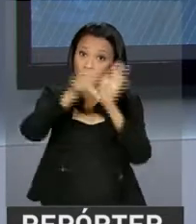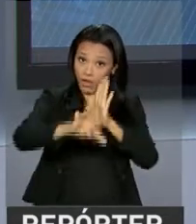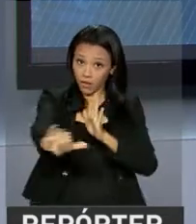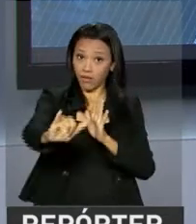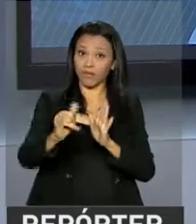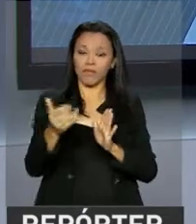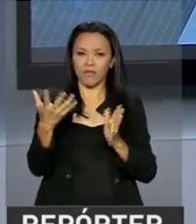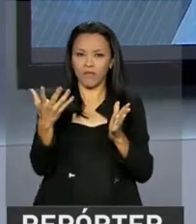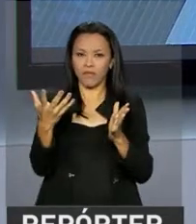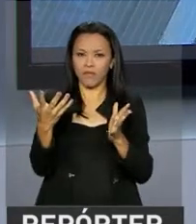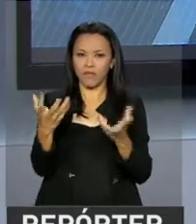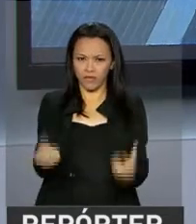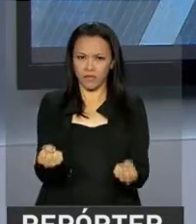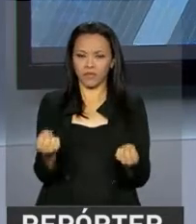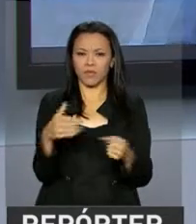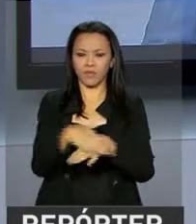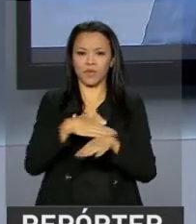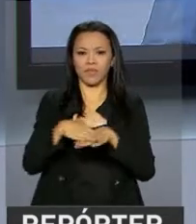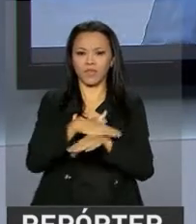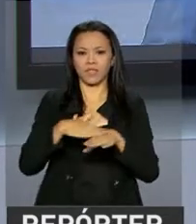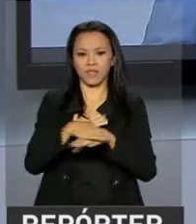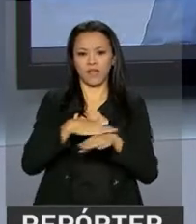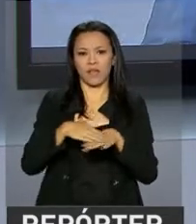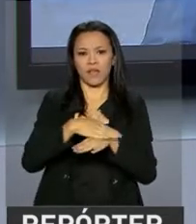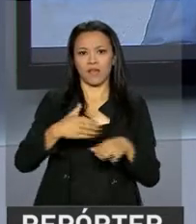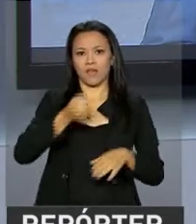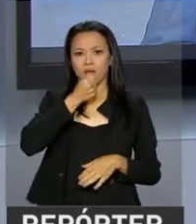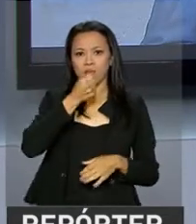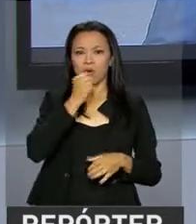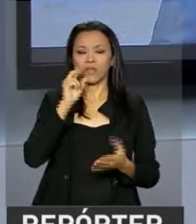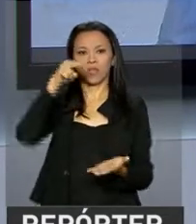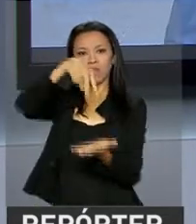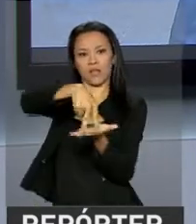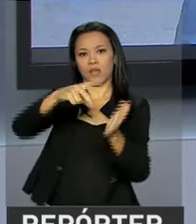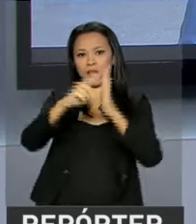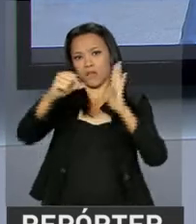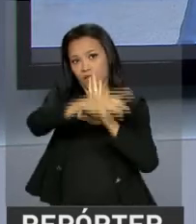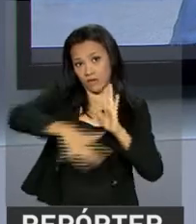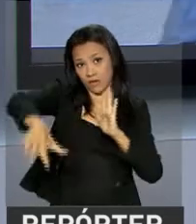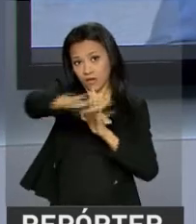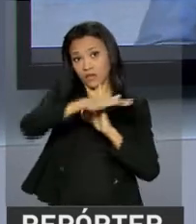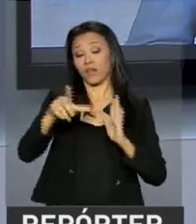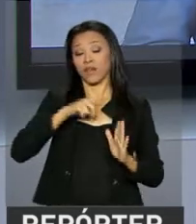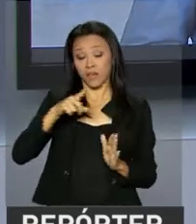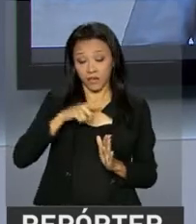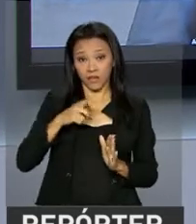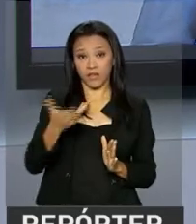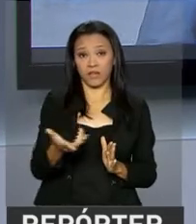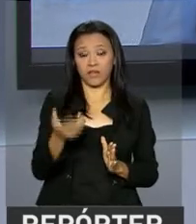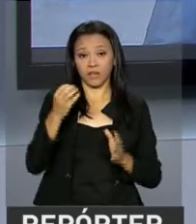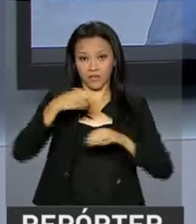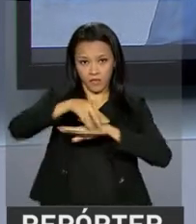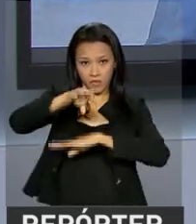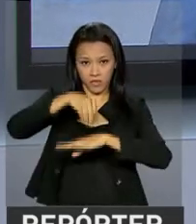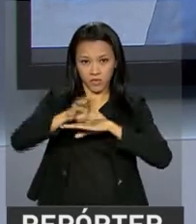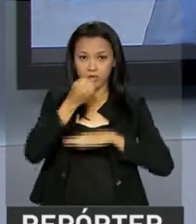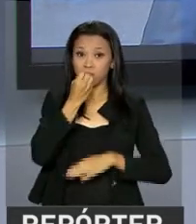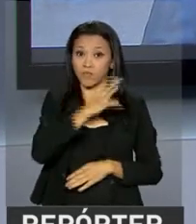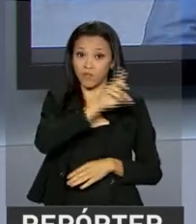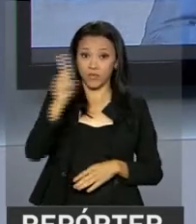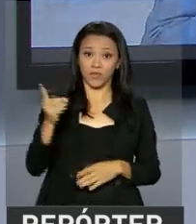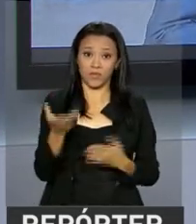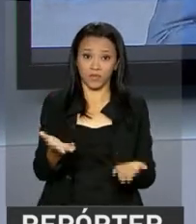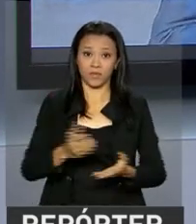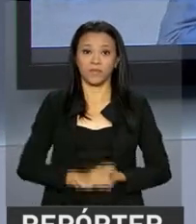conversar com o repórter joão pedro neto que está no palácio planalto e tem as informações ao vivo pra gente o joão pedro bom dia